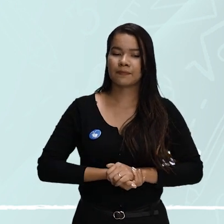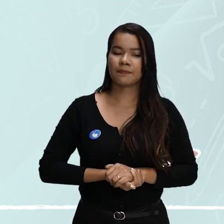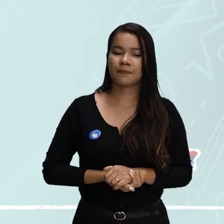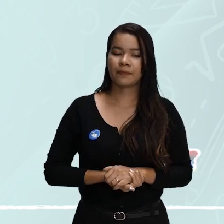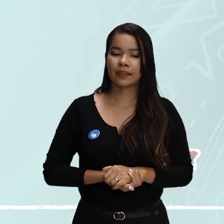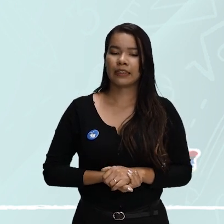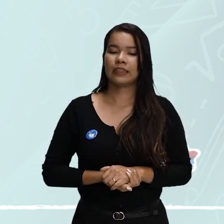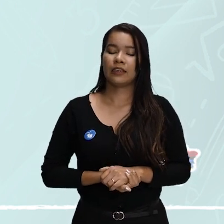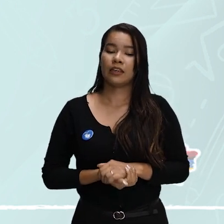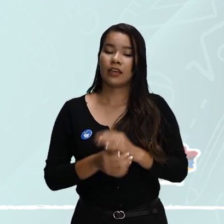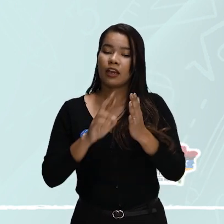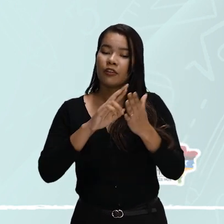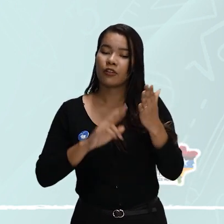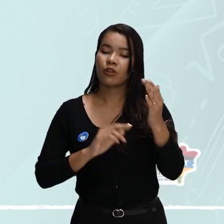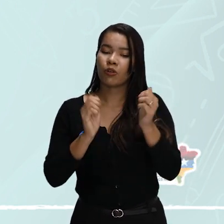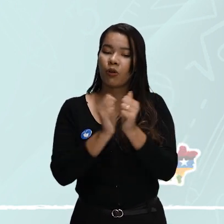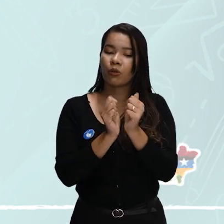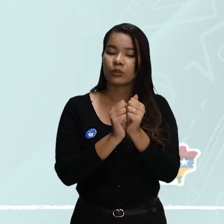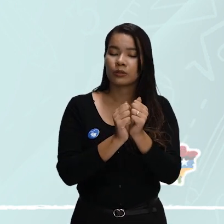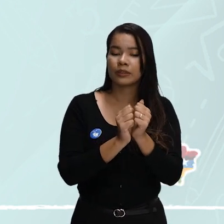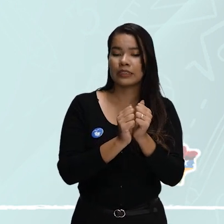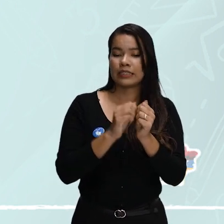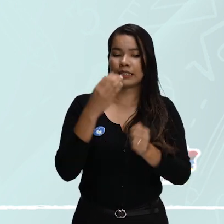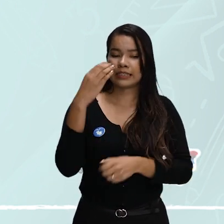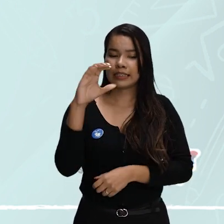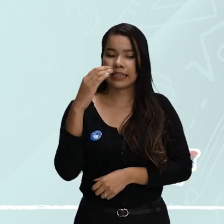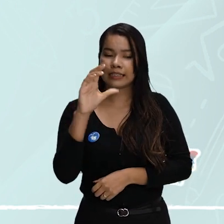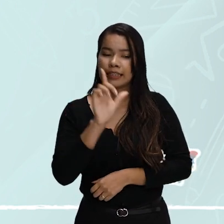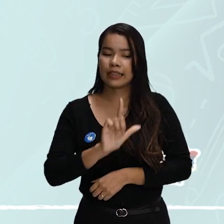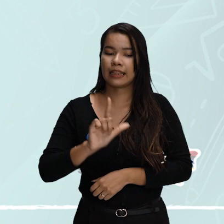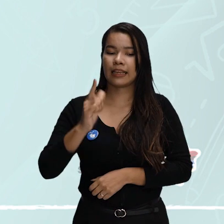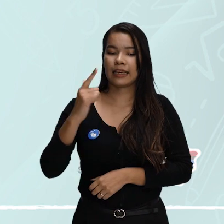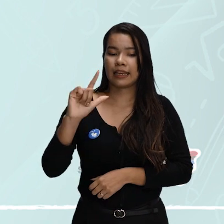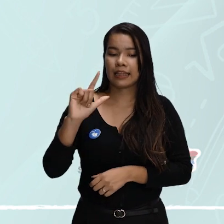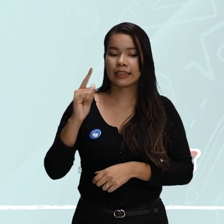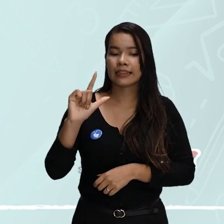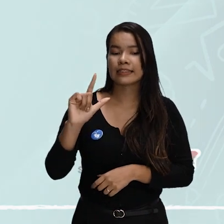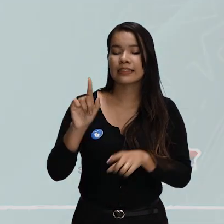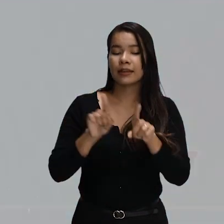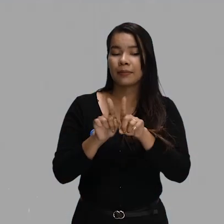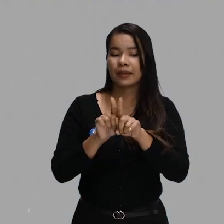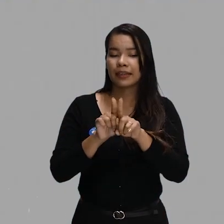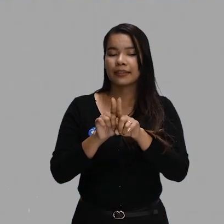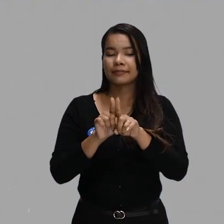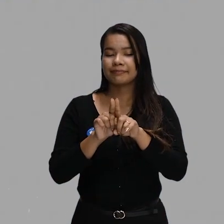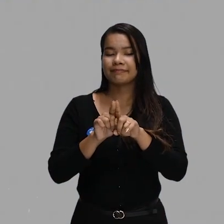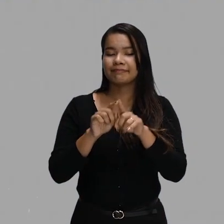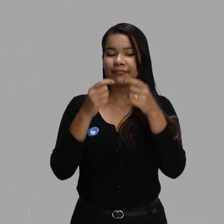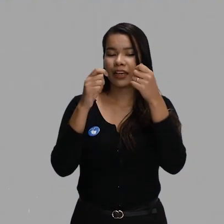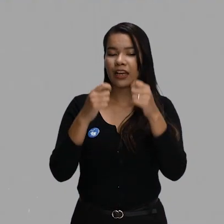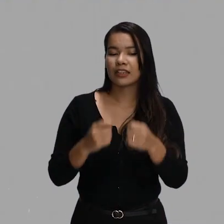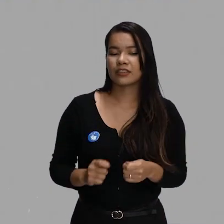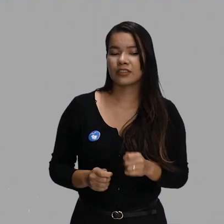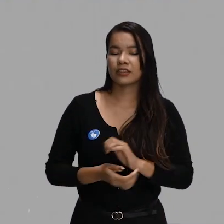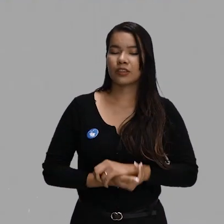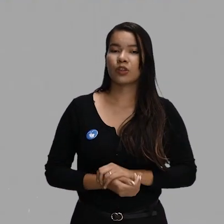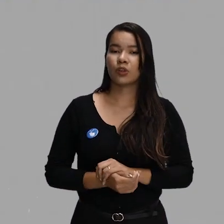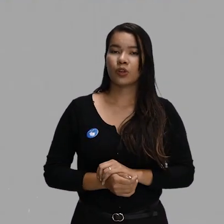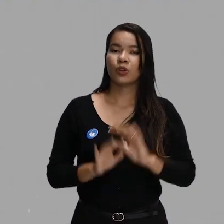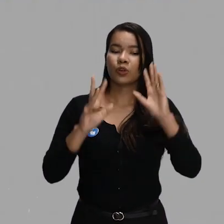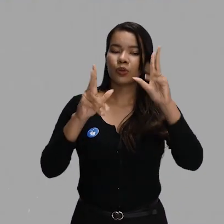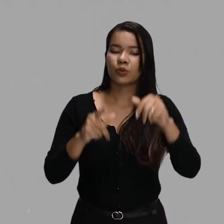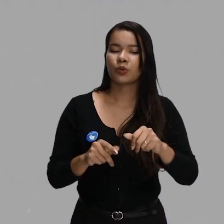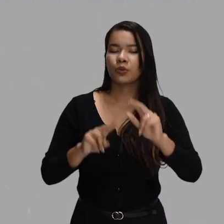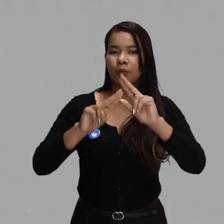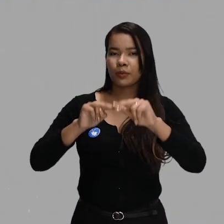ciências, letras e artes, que trazia a epígrafe, tudo pelo Brasil e para o Brasil. Nós vivíamos um momento de